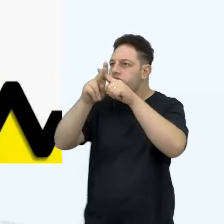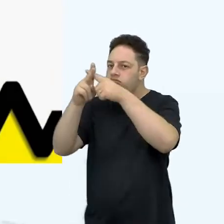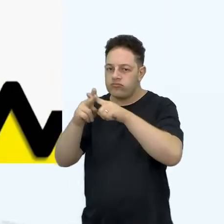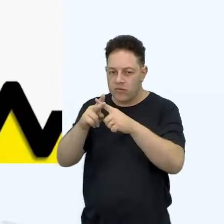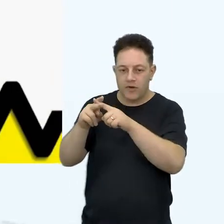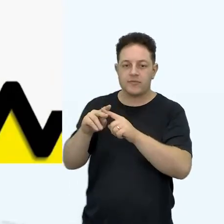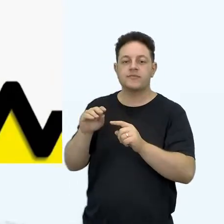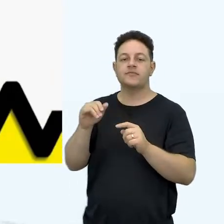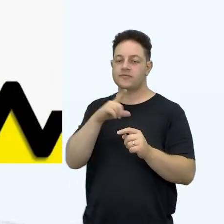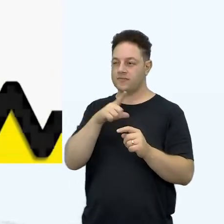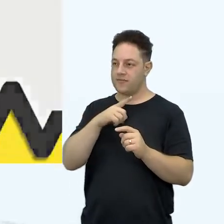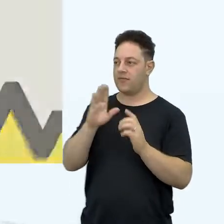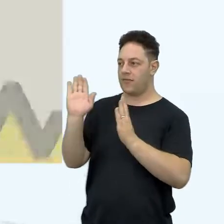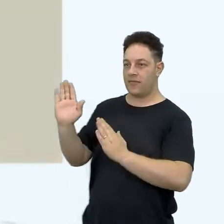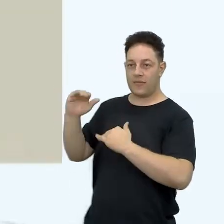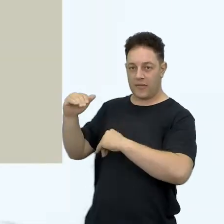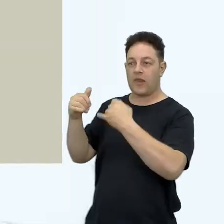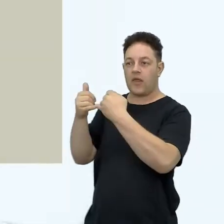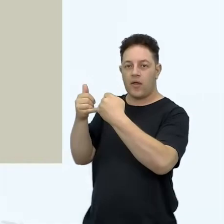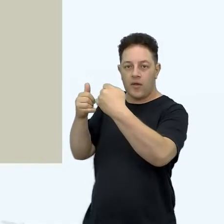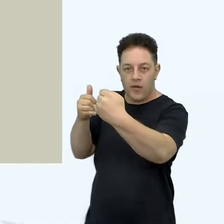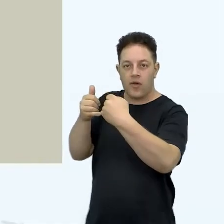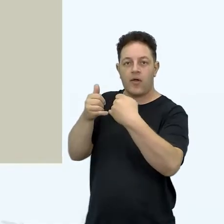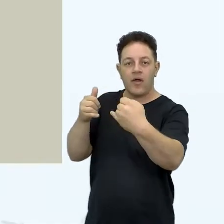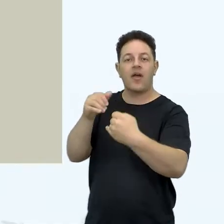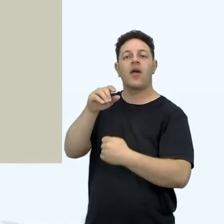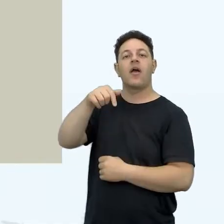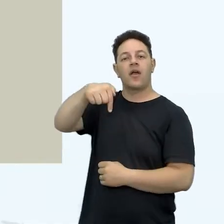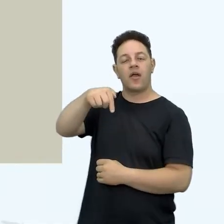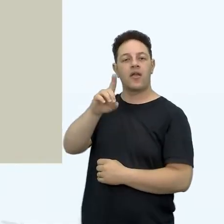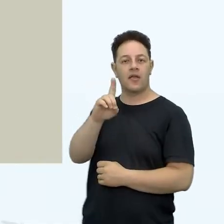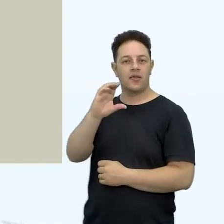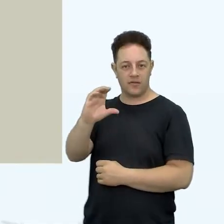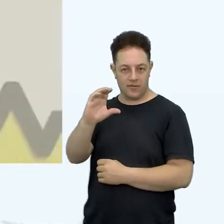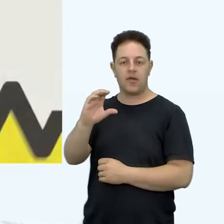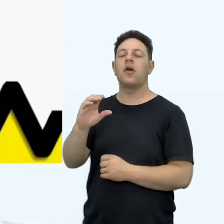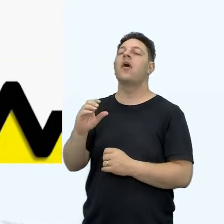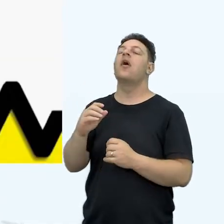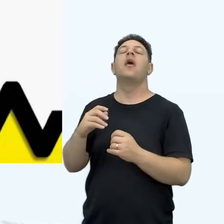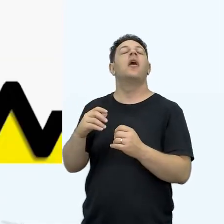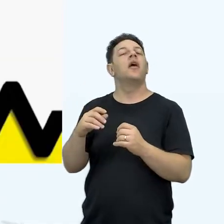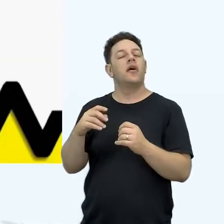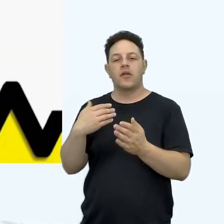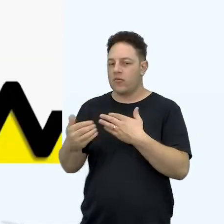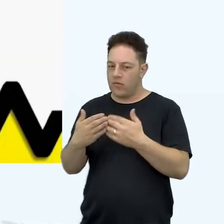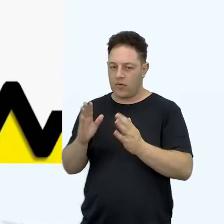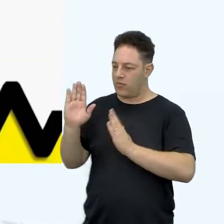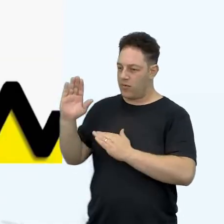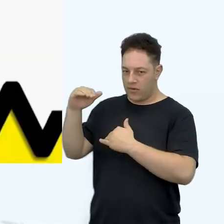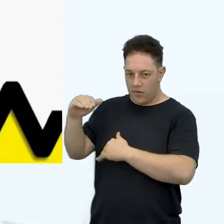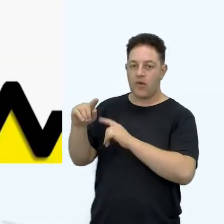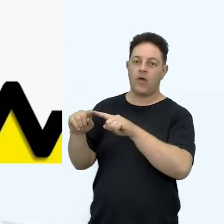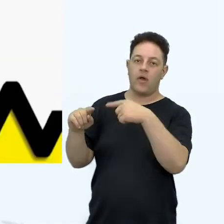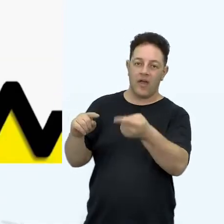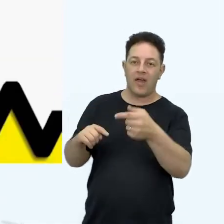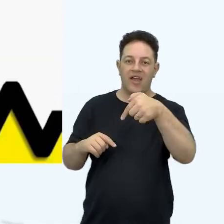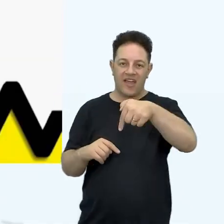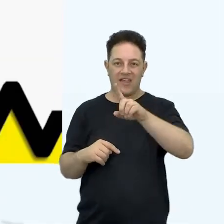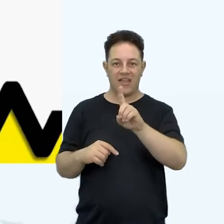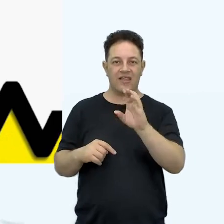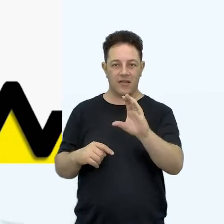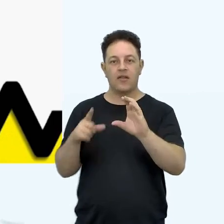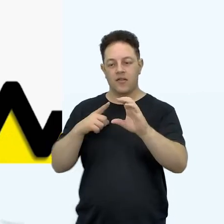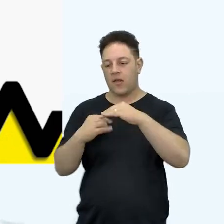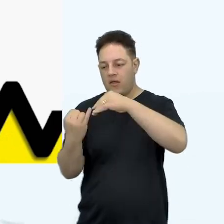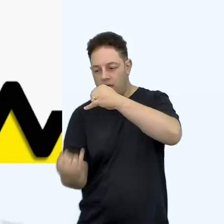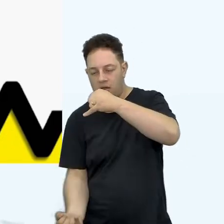QDC, porque existem sistemas em que todo mundo vai ser interligado. Todo o aterramento, tanto o do medidor quanto o do QDC, vai ser ligado.